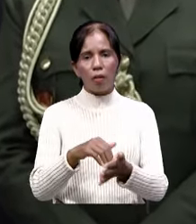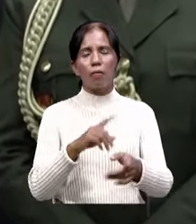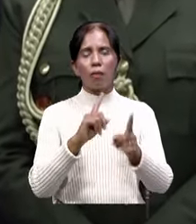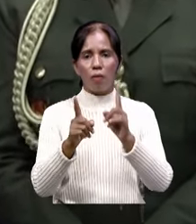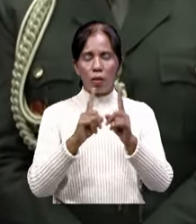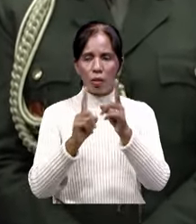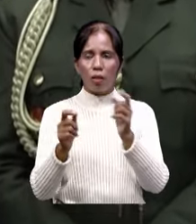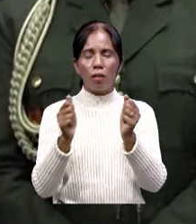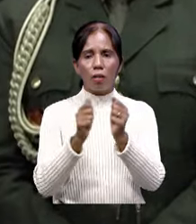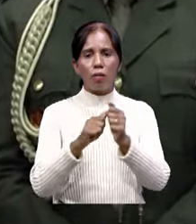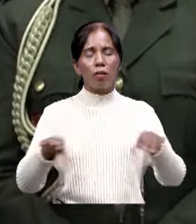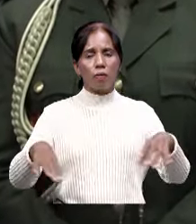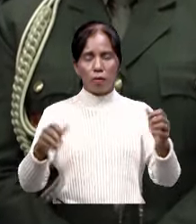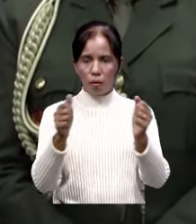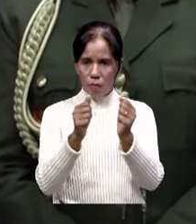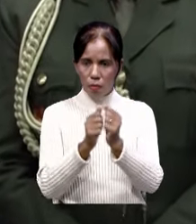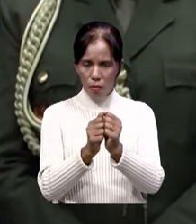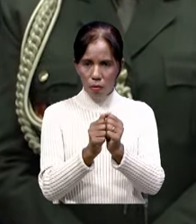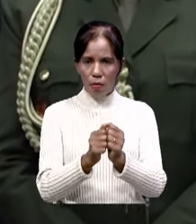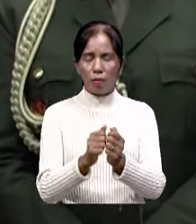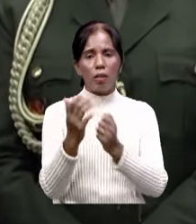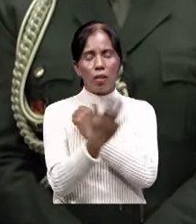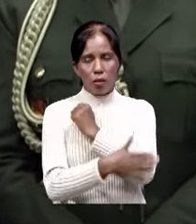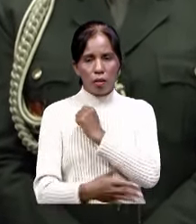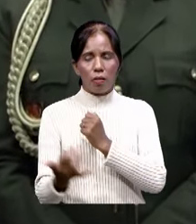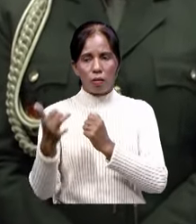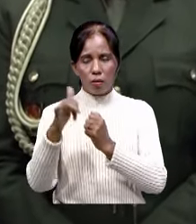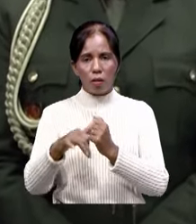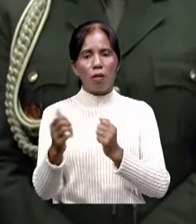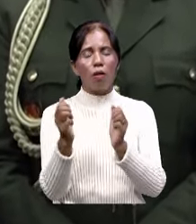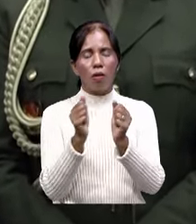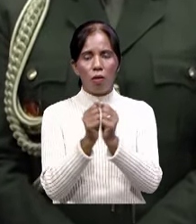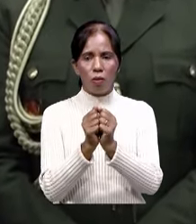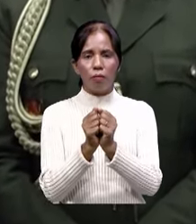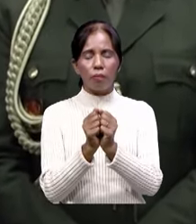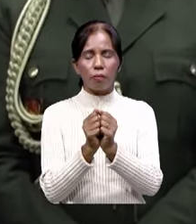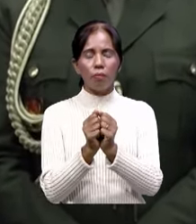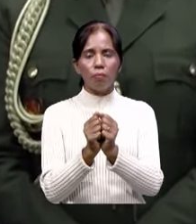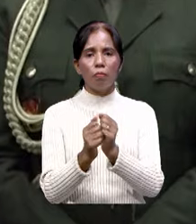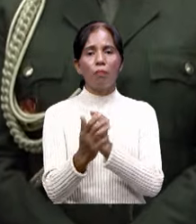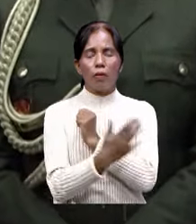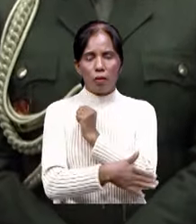da cooperação bilateral ao Laos e